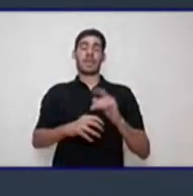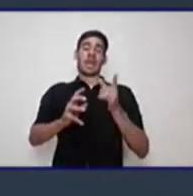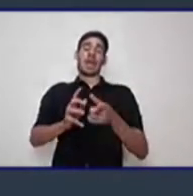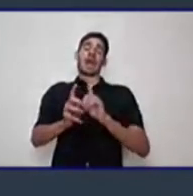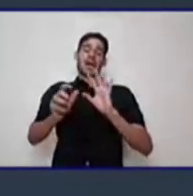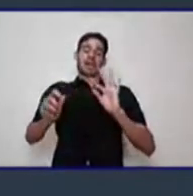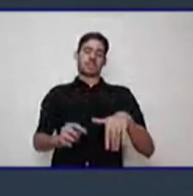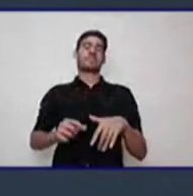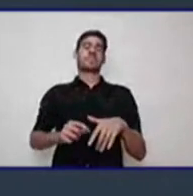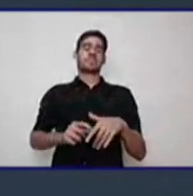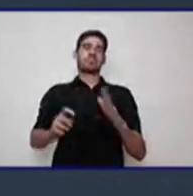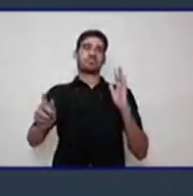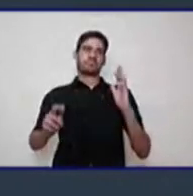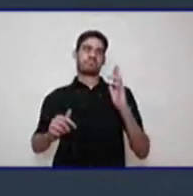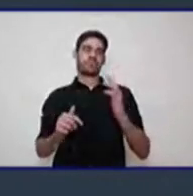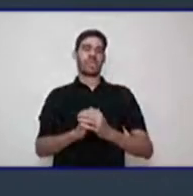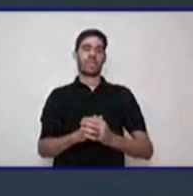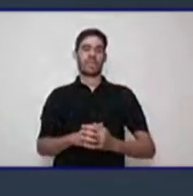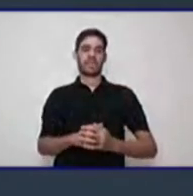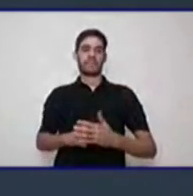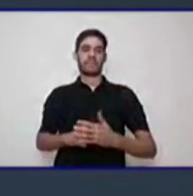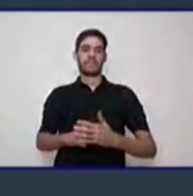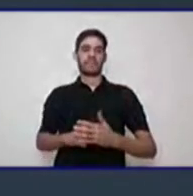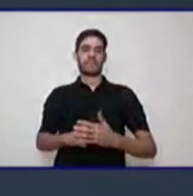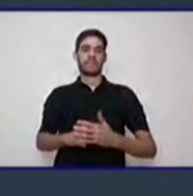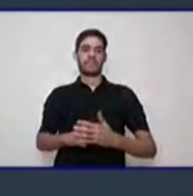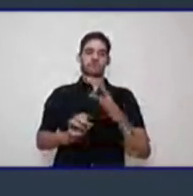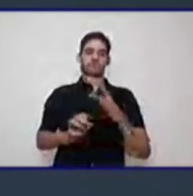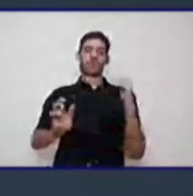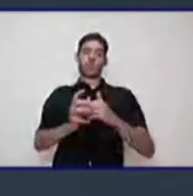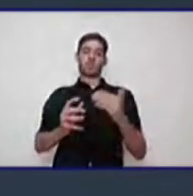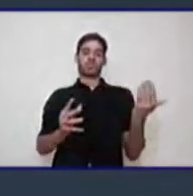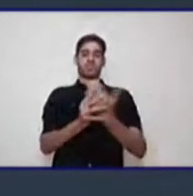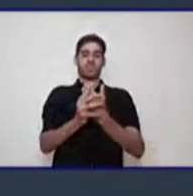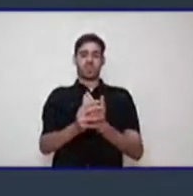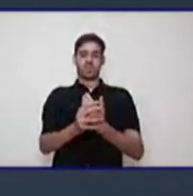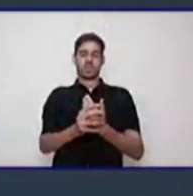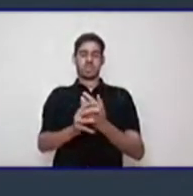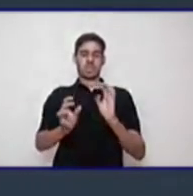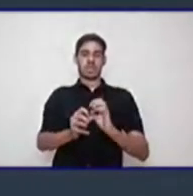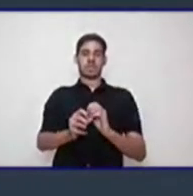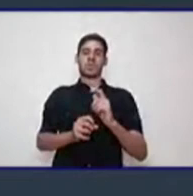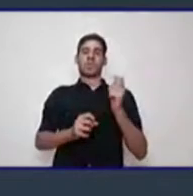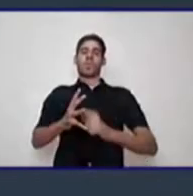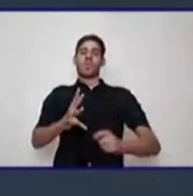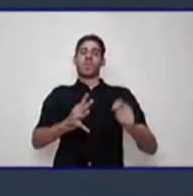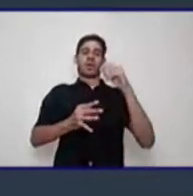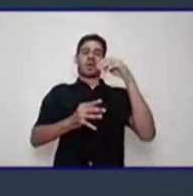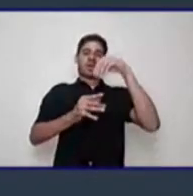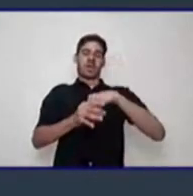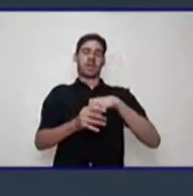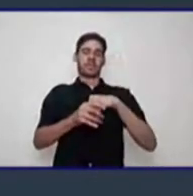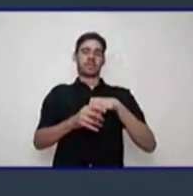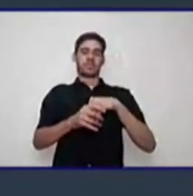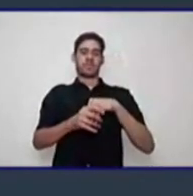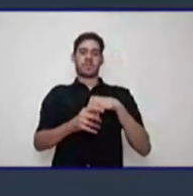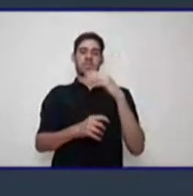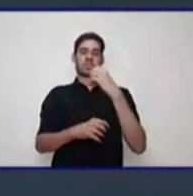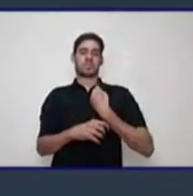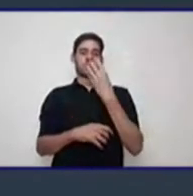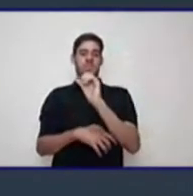quiser. Apregou para julgamento o último processo avulso, agravo regimental no agravo de instrumento